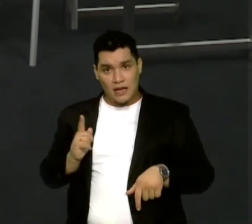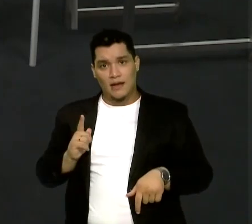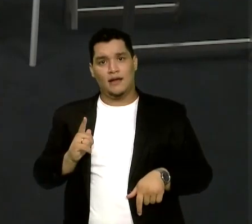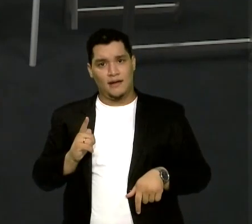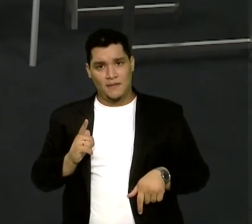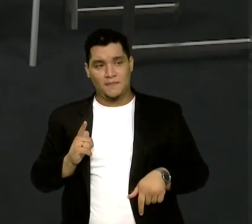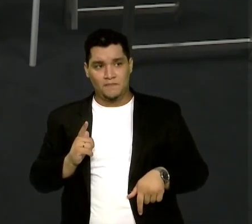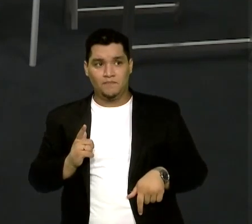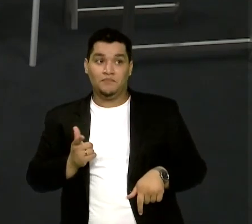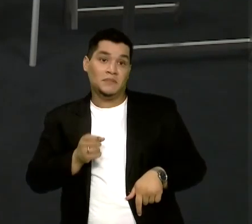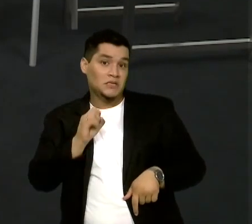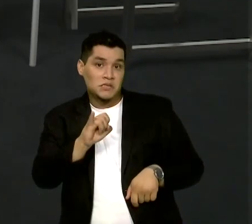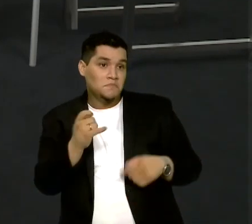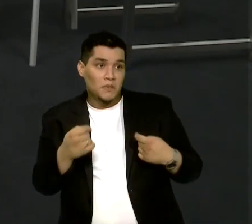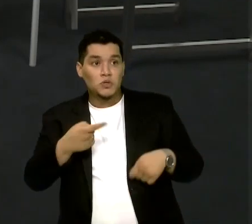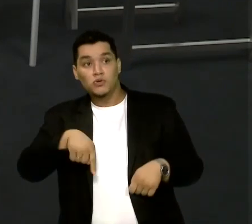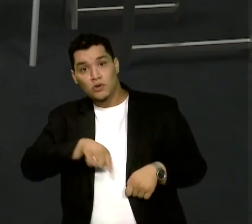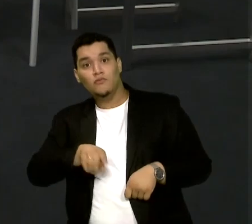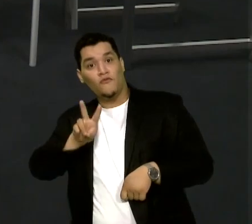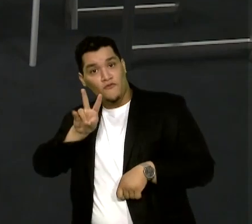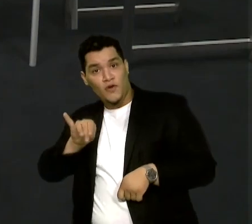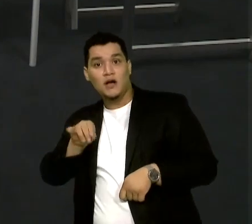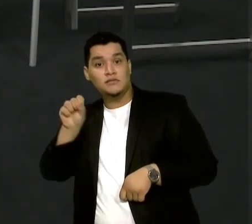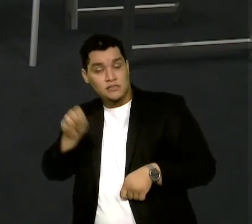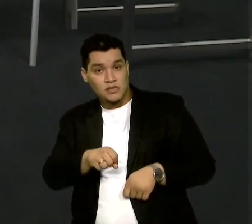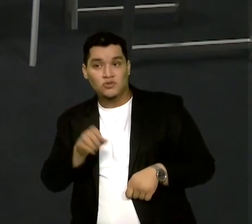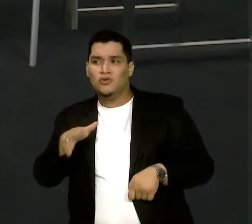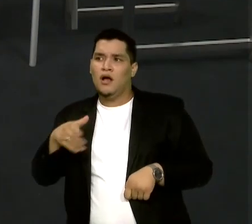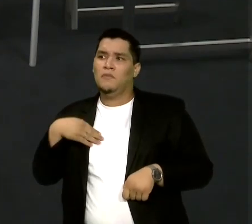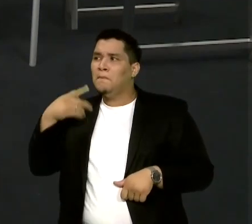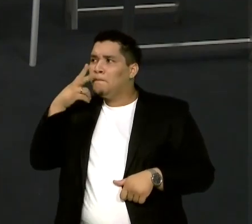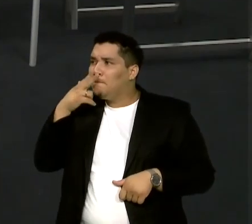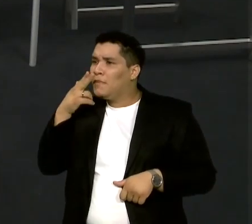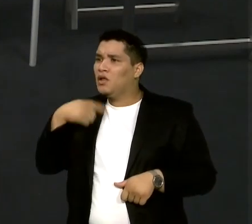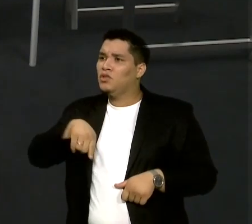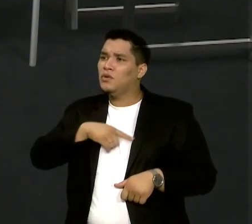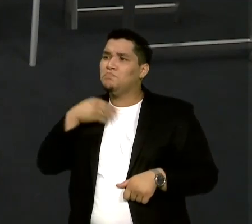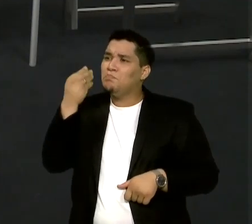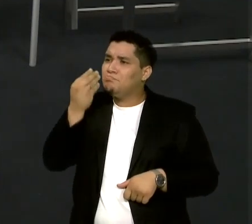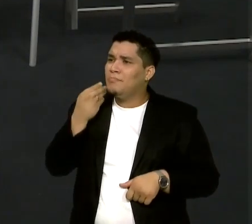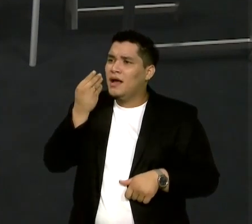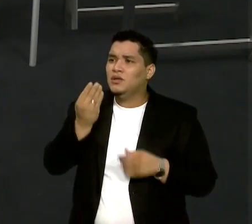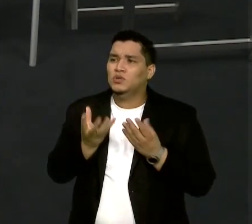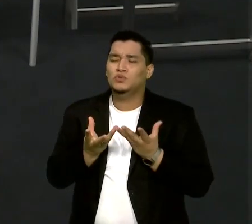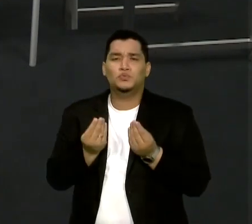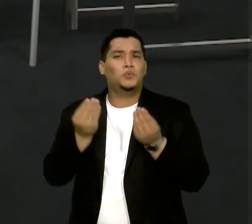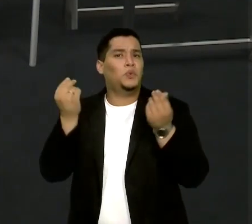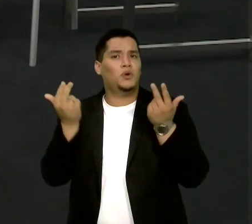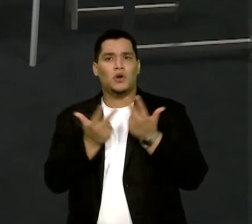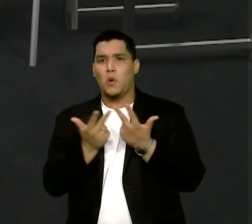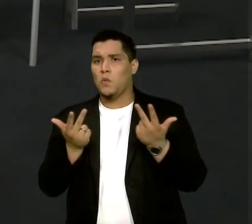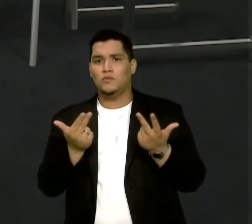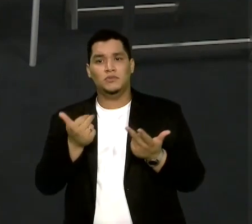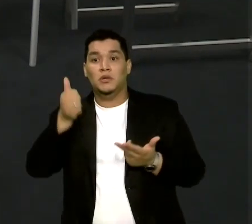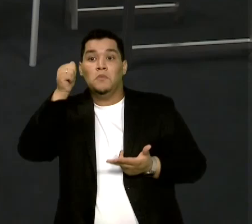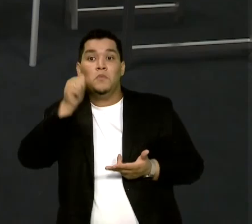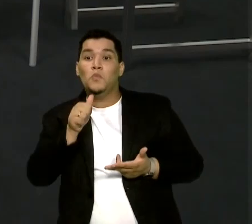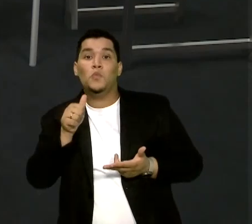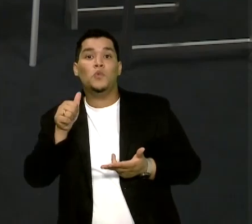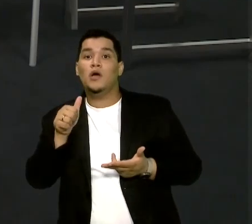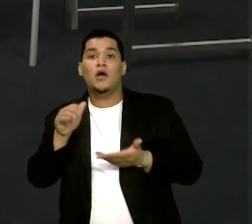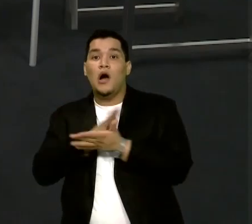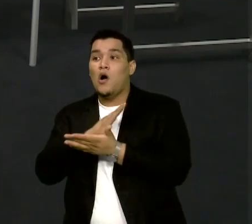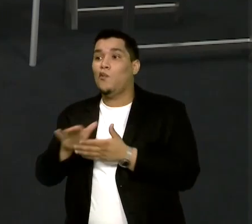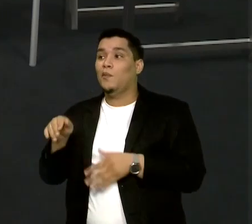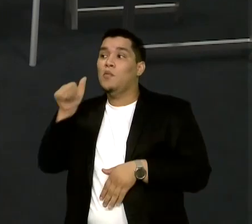já foi lá, que eu já vi aqui lá. E a gente faz esse trabalho humanitário com essas mulheres. Mulheres que chegam sujas, apanhadas,